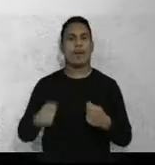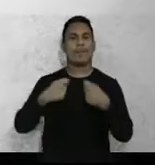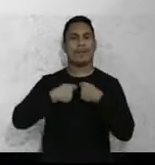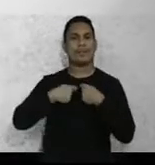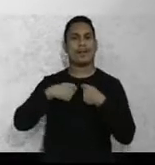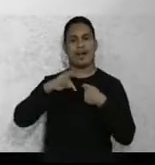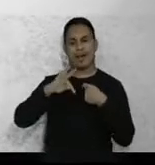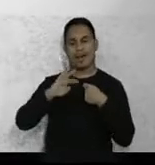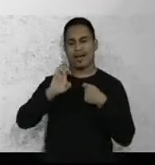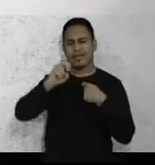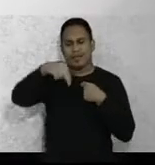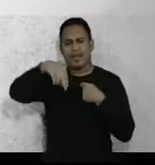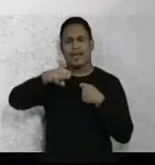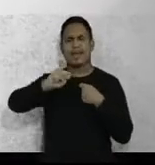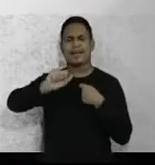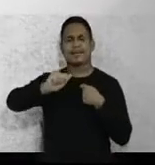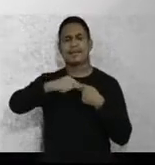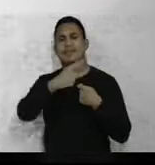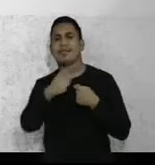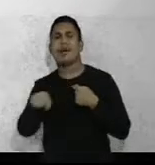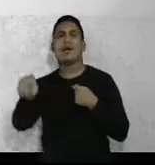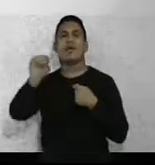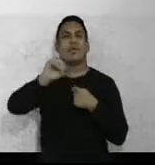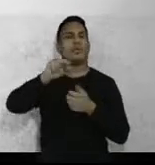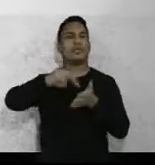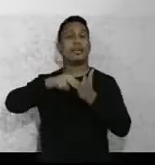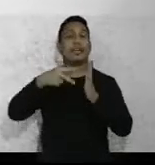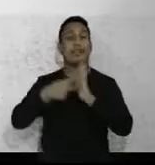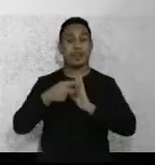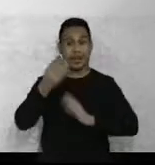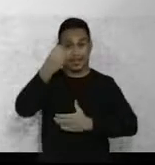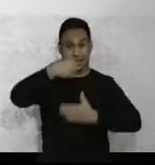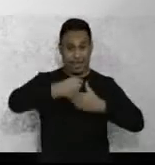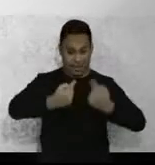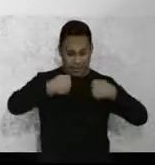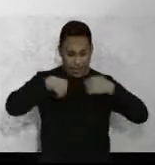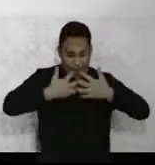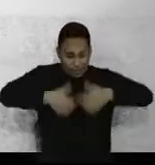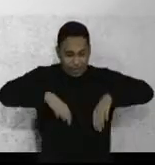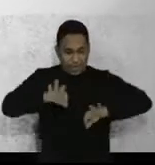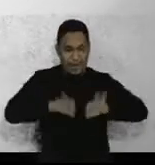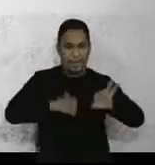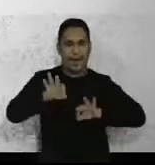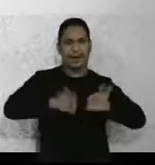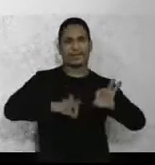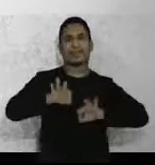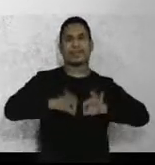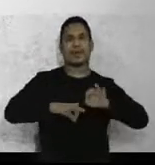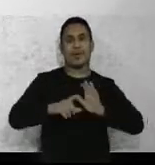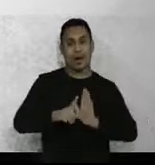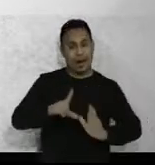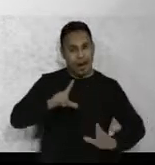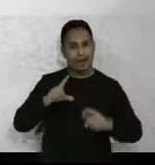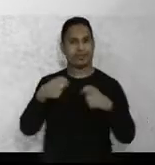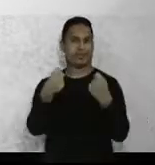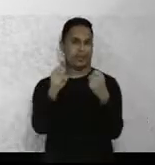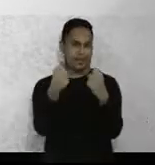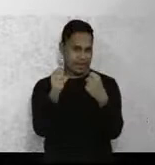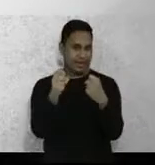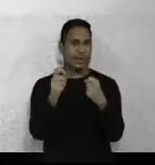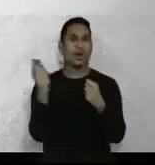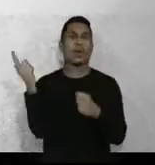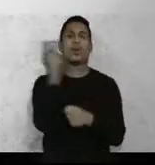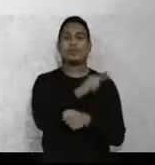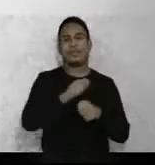preparação interna para reagir imediatamente e também o estado ideal de preparação emocional para realizar uma tarefa física.